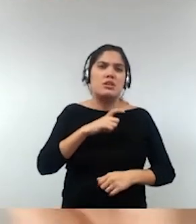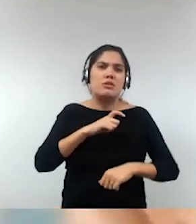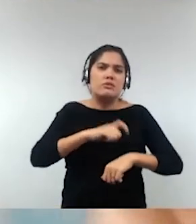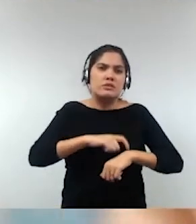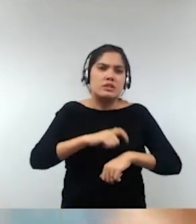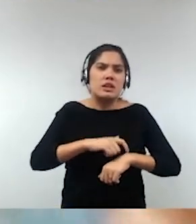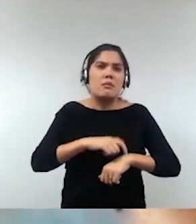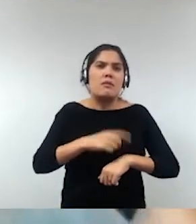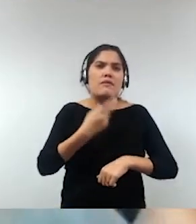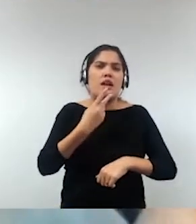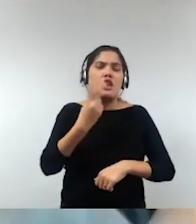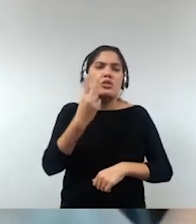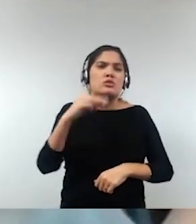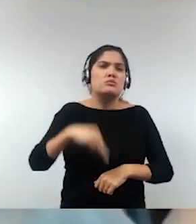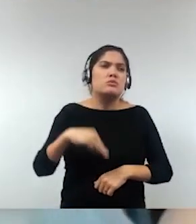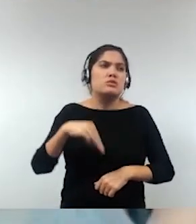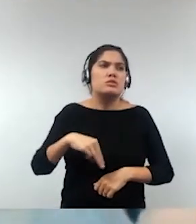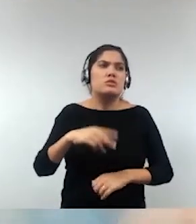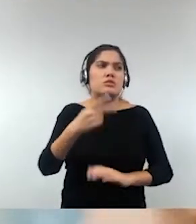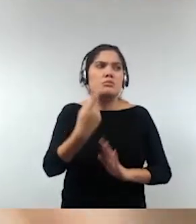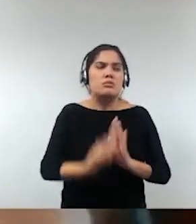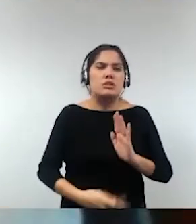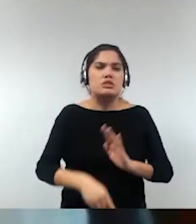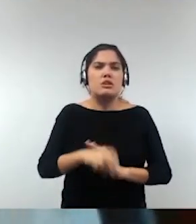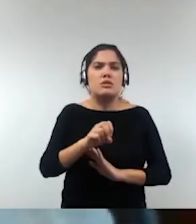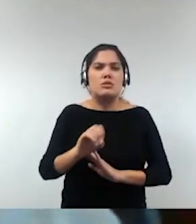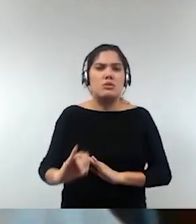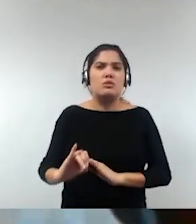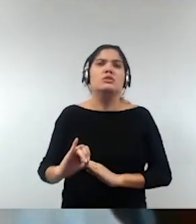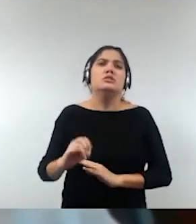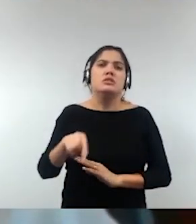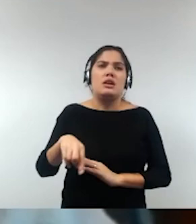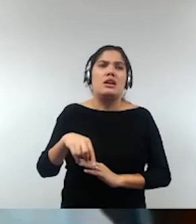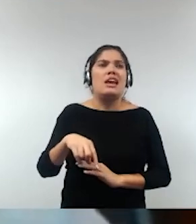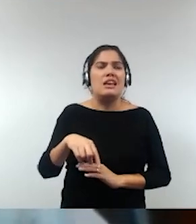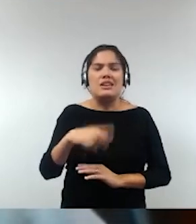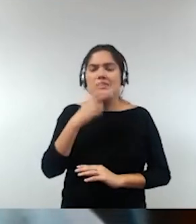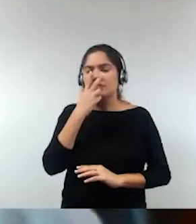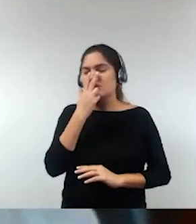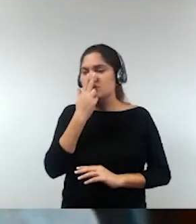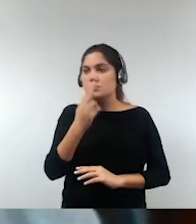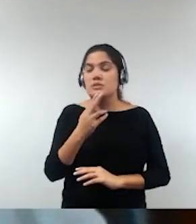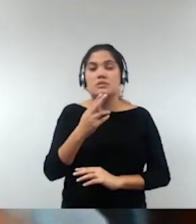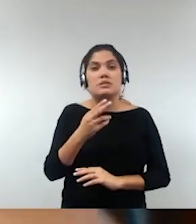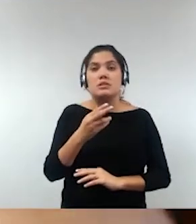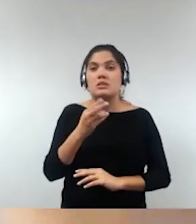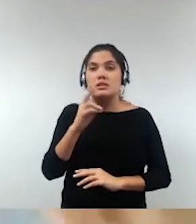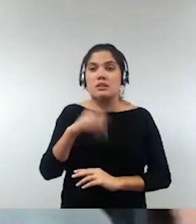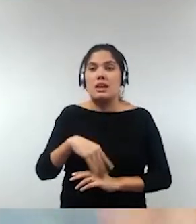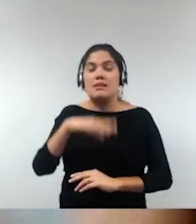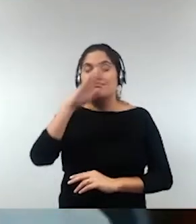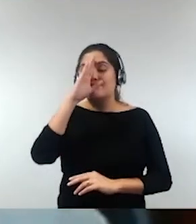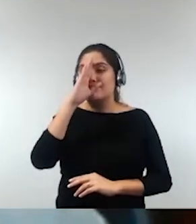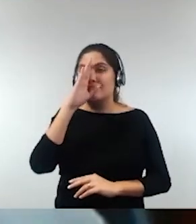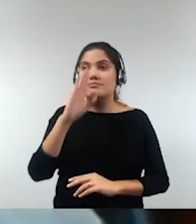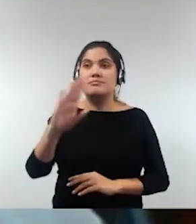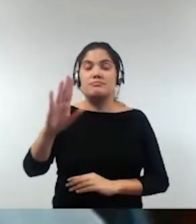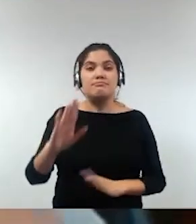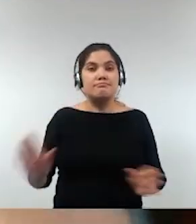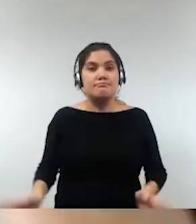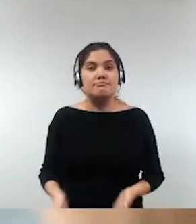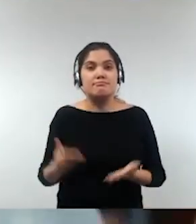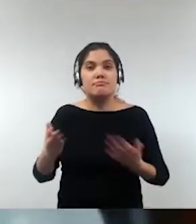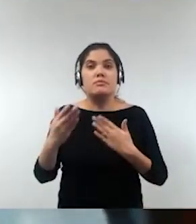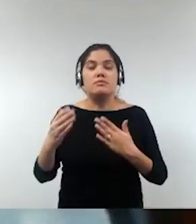falar 2 minutos do projeto da Oi, né, que foi uma coisa assim, eu acho que foi uma coisa pioneira, que alavancou